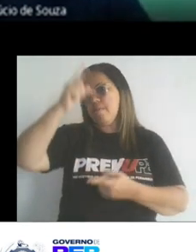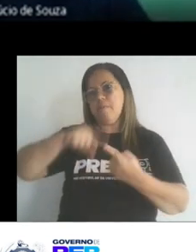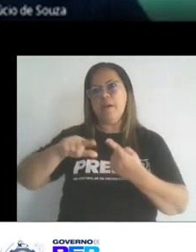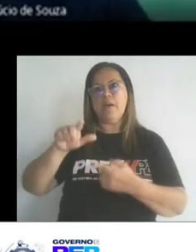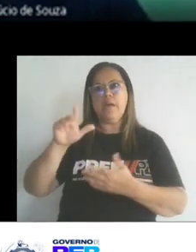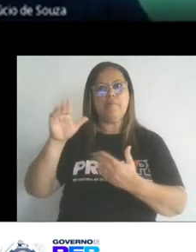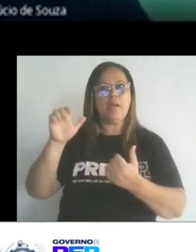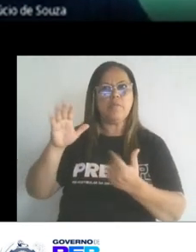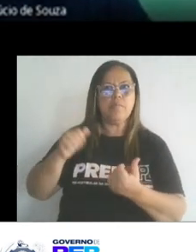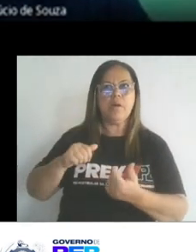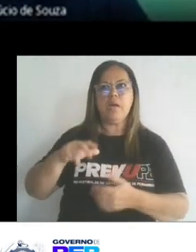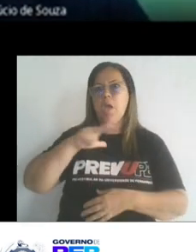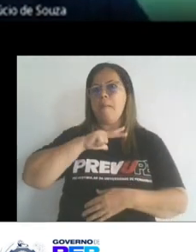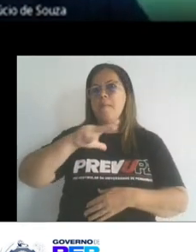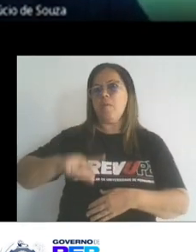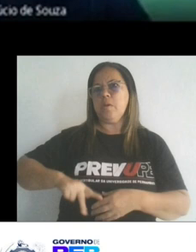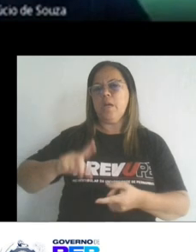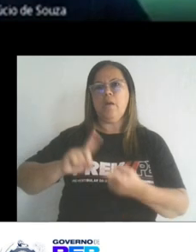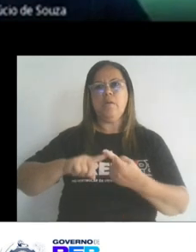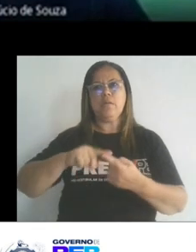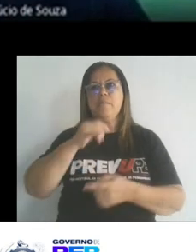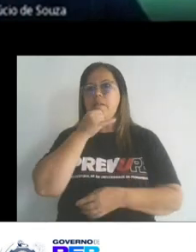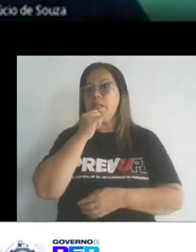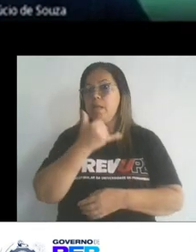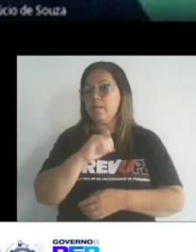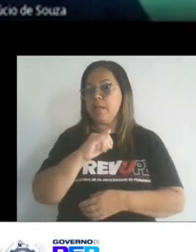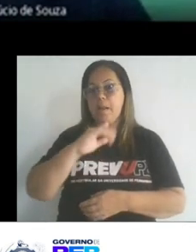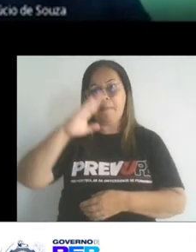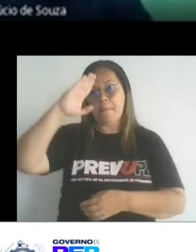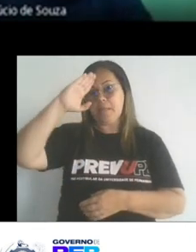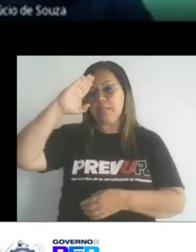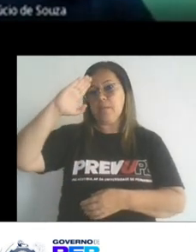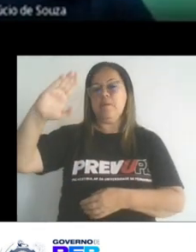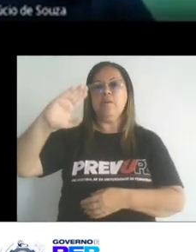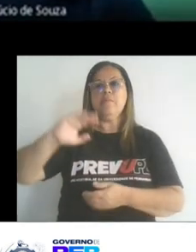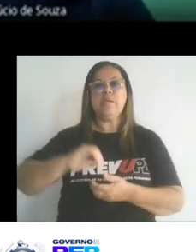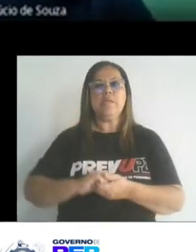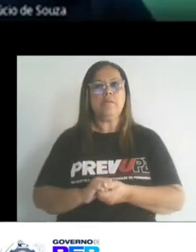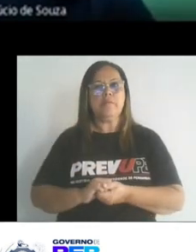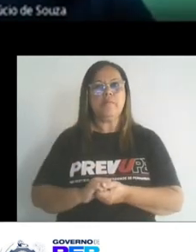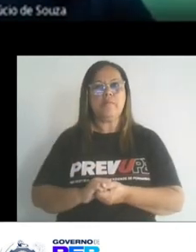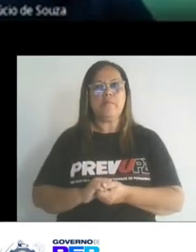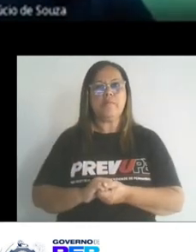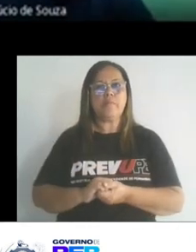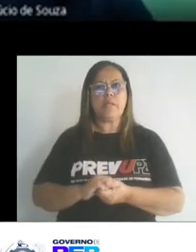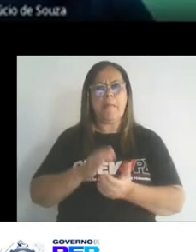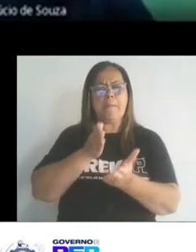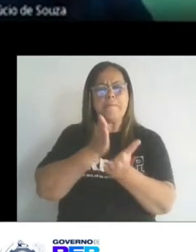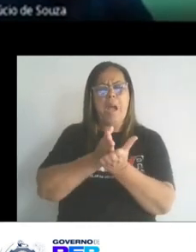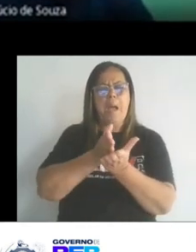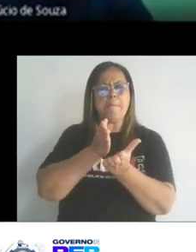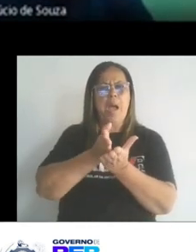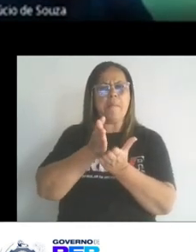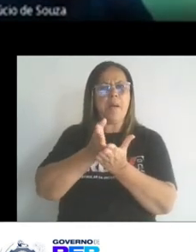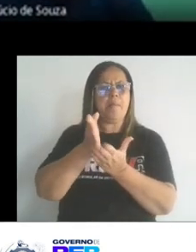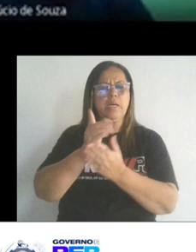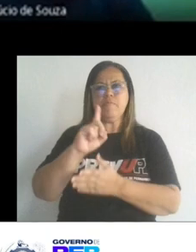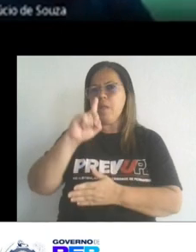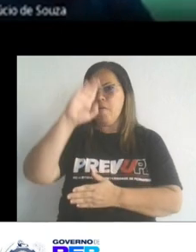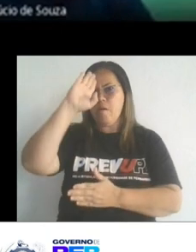Portugal e na Itália principalmente então o fascismo não acreditava na